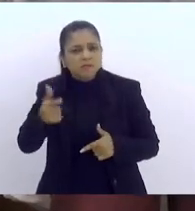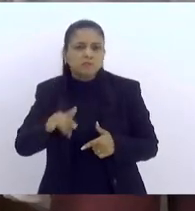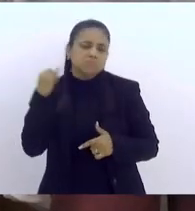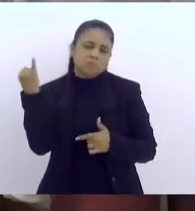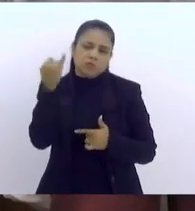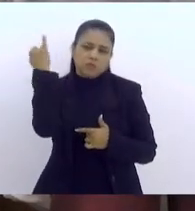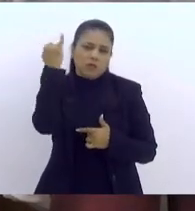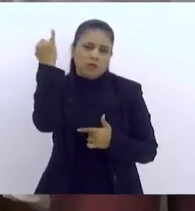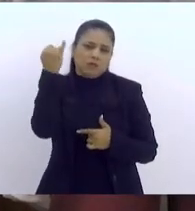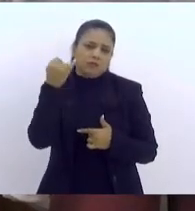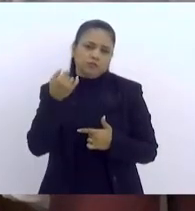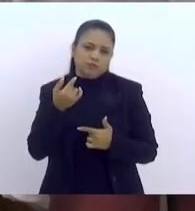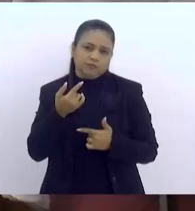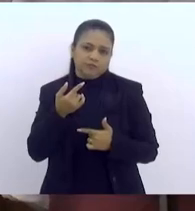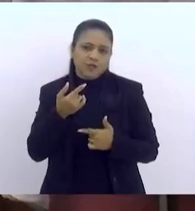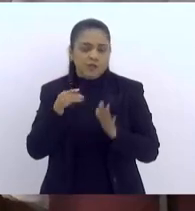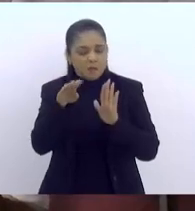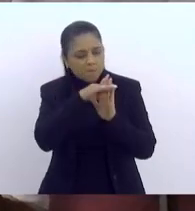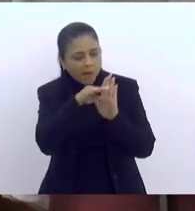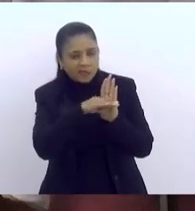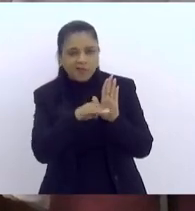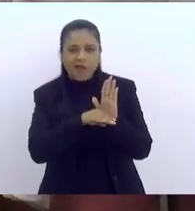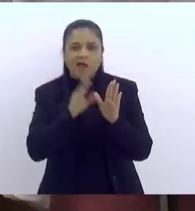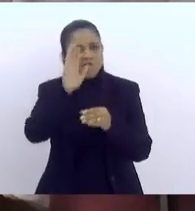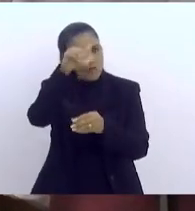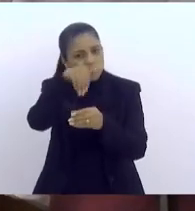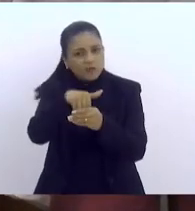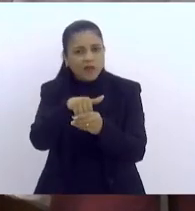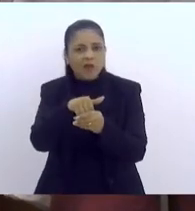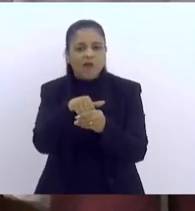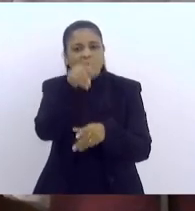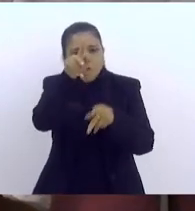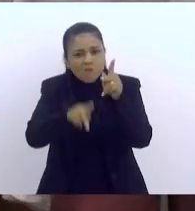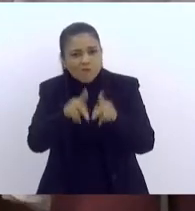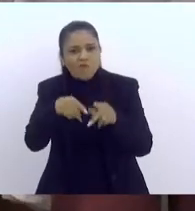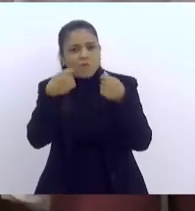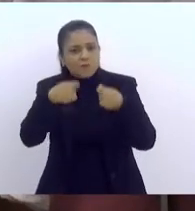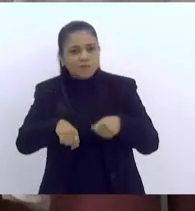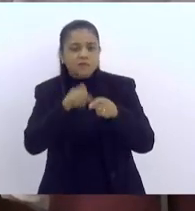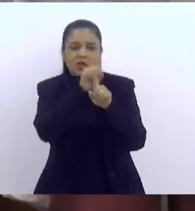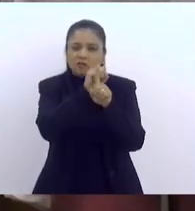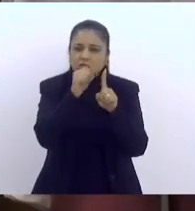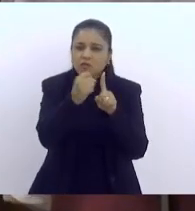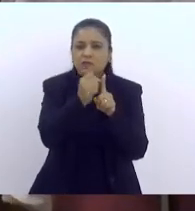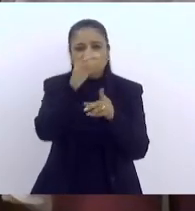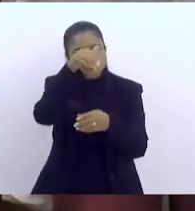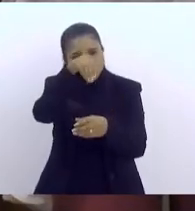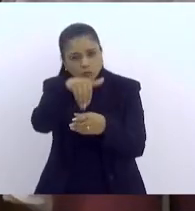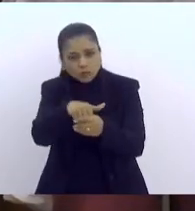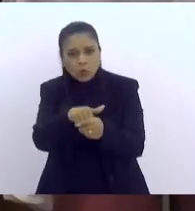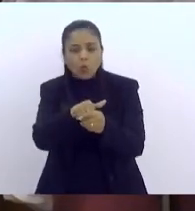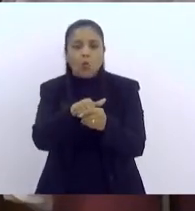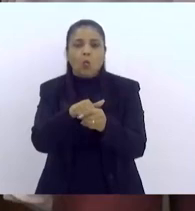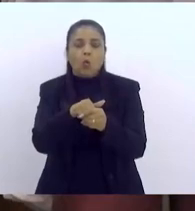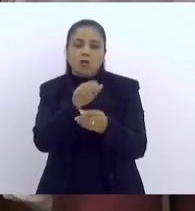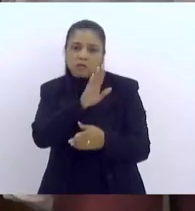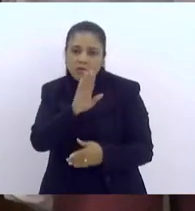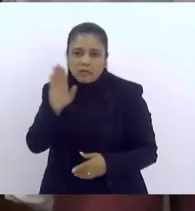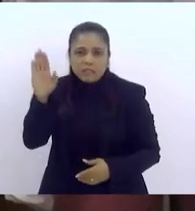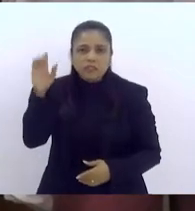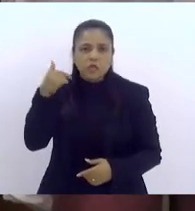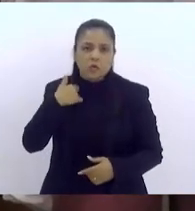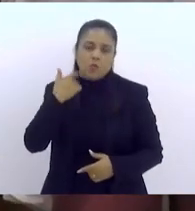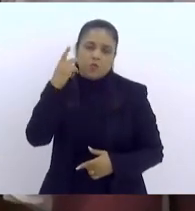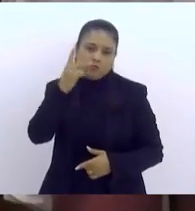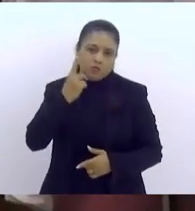para votar e pautar, que o povo precisa, que a sociedade que votou e elegeu a gente precisa. A gente